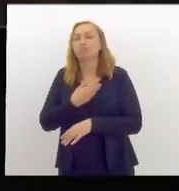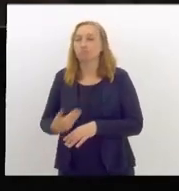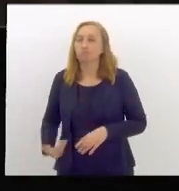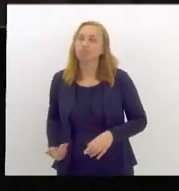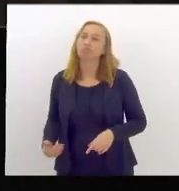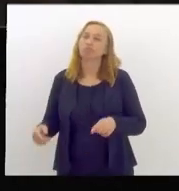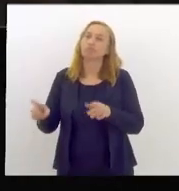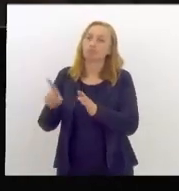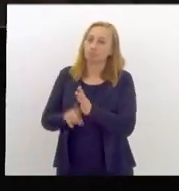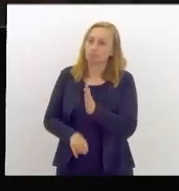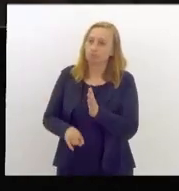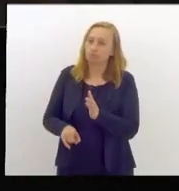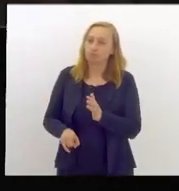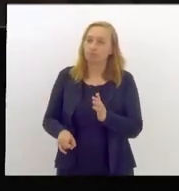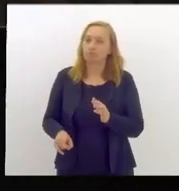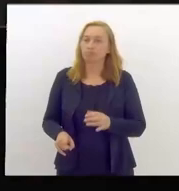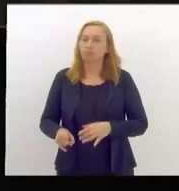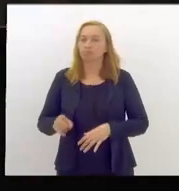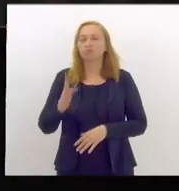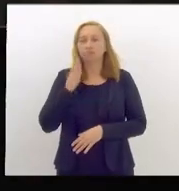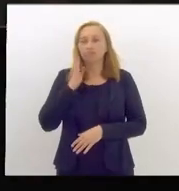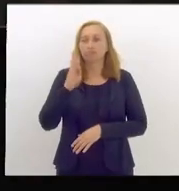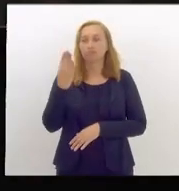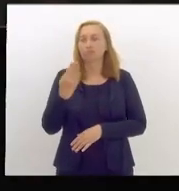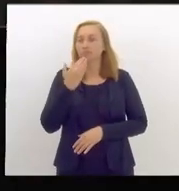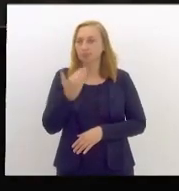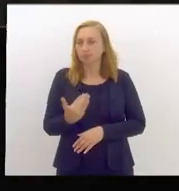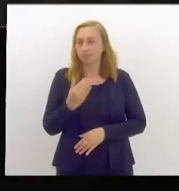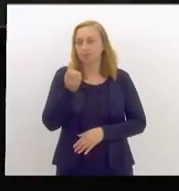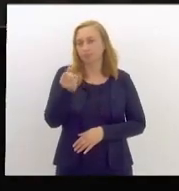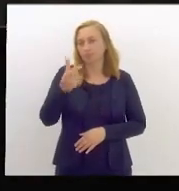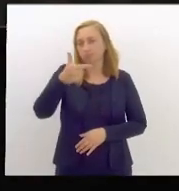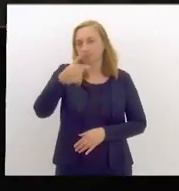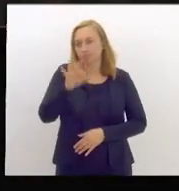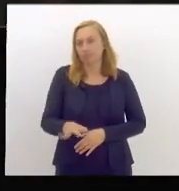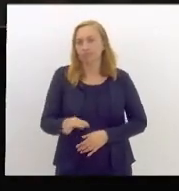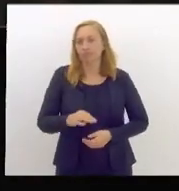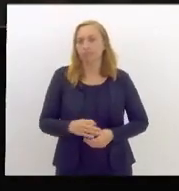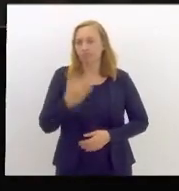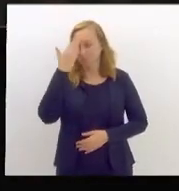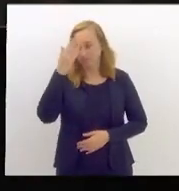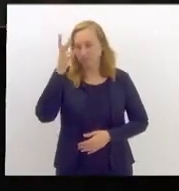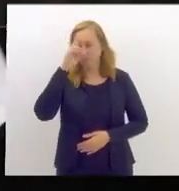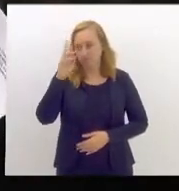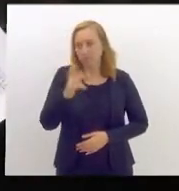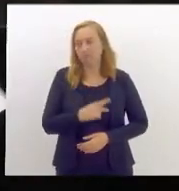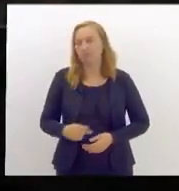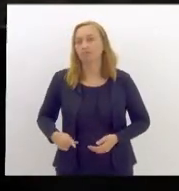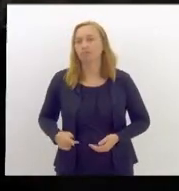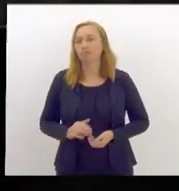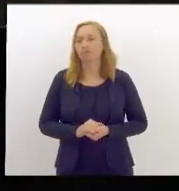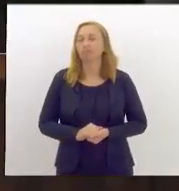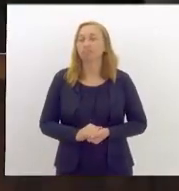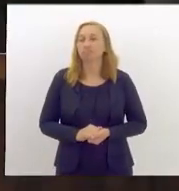governador de forma descarada pede 62%. Muito obrigado